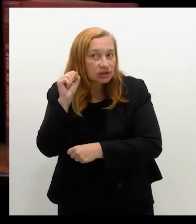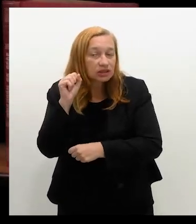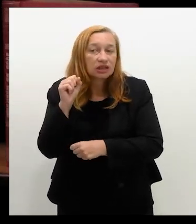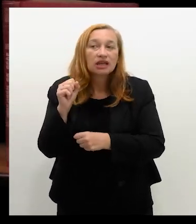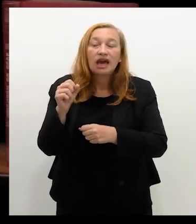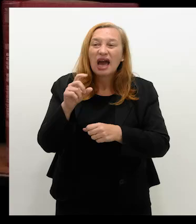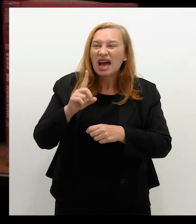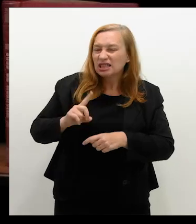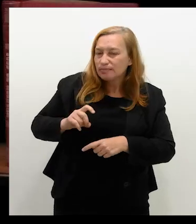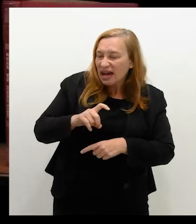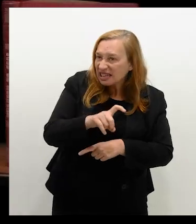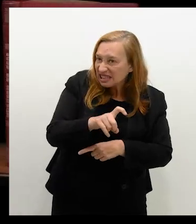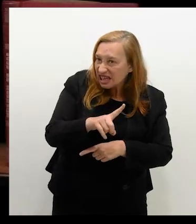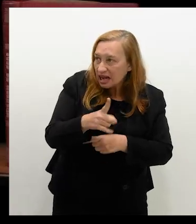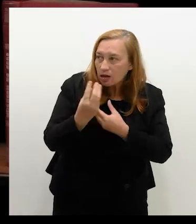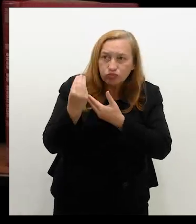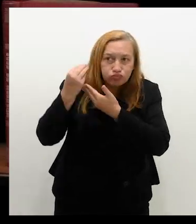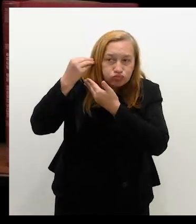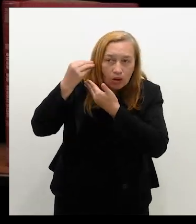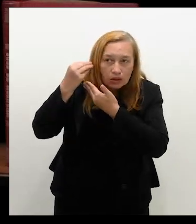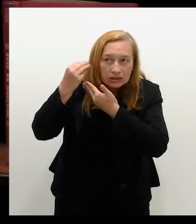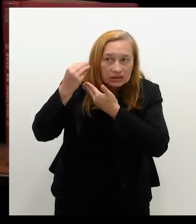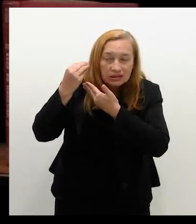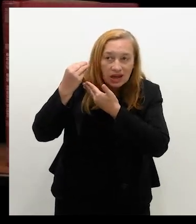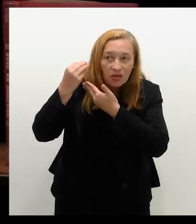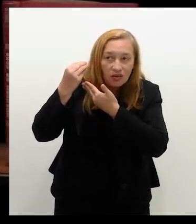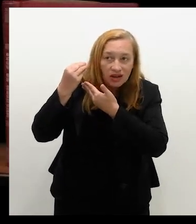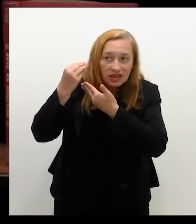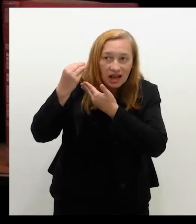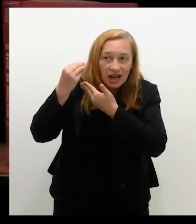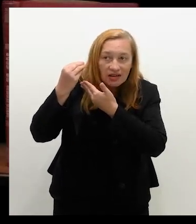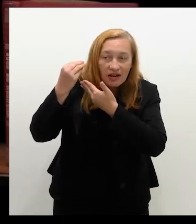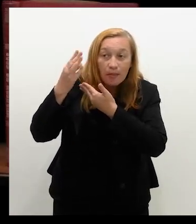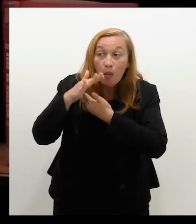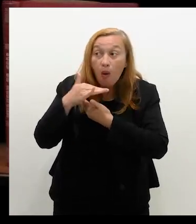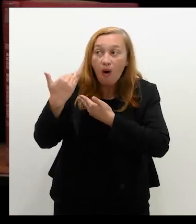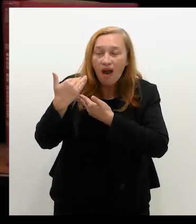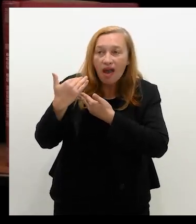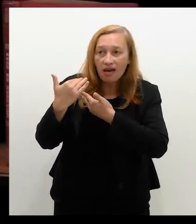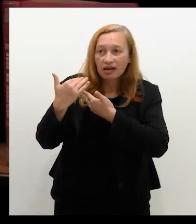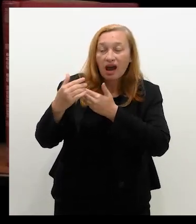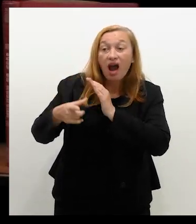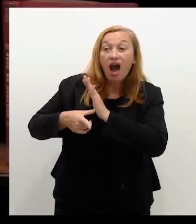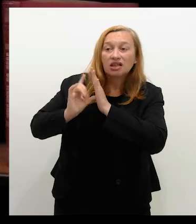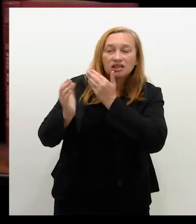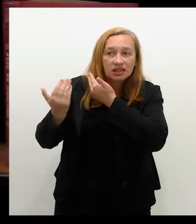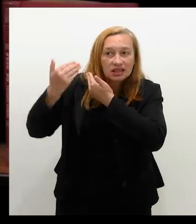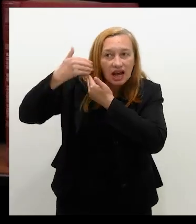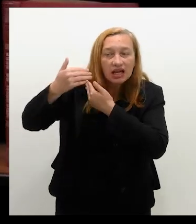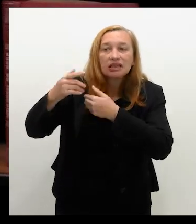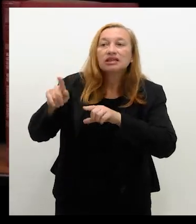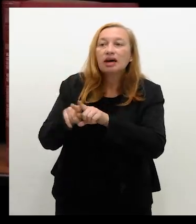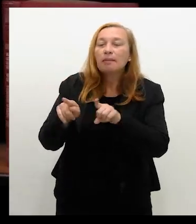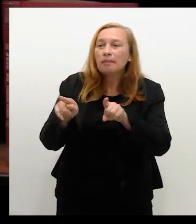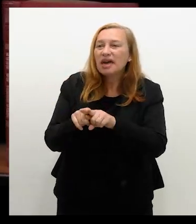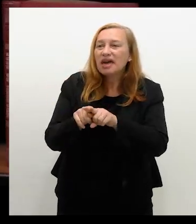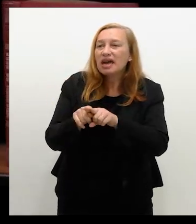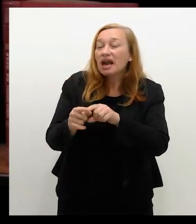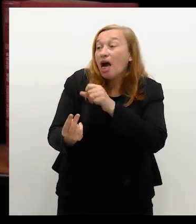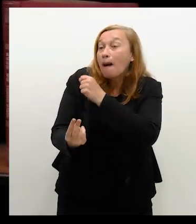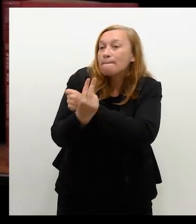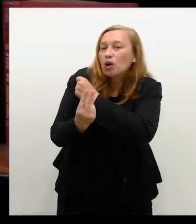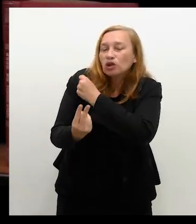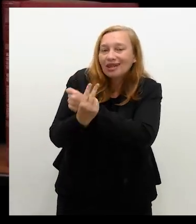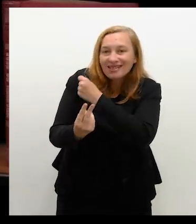as bactérias que eventualmente entrem, elas morram por causa dessas enzimas que estão ali. E além disso, é uma proteção para corpo estranho, né? O